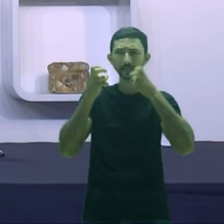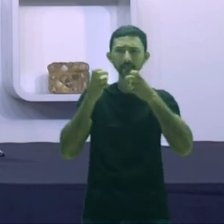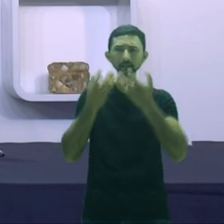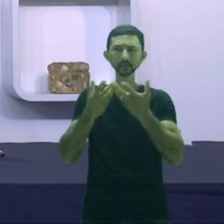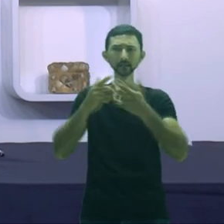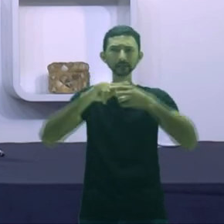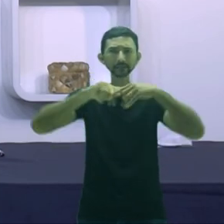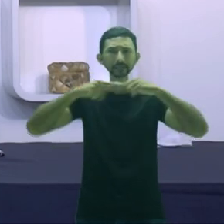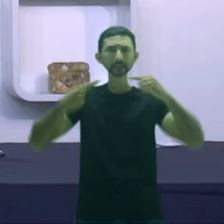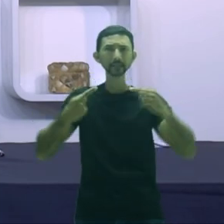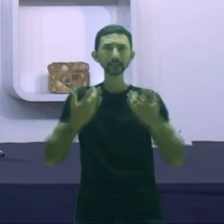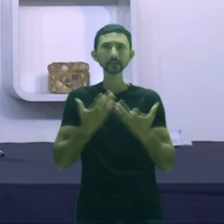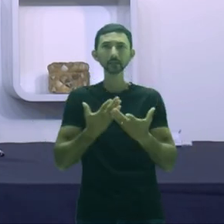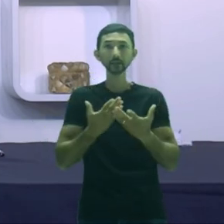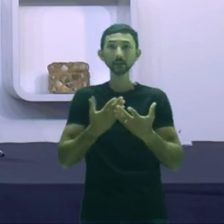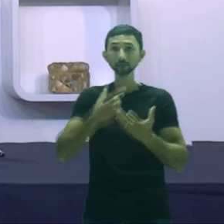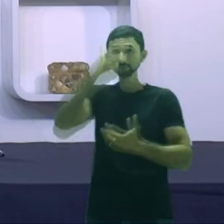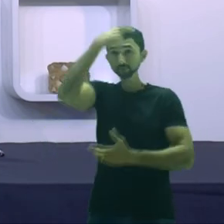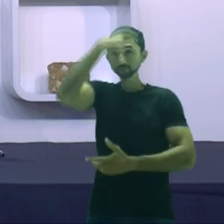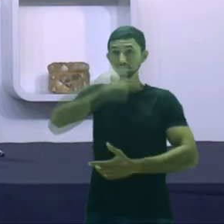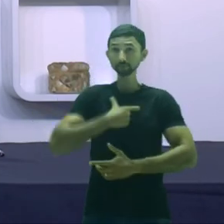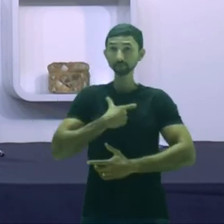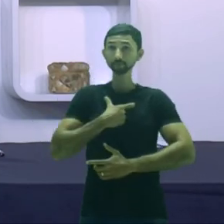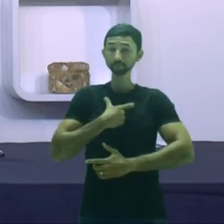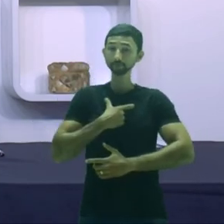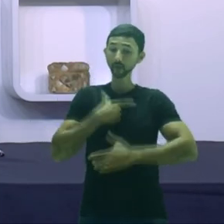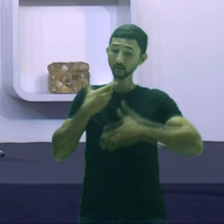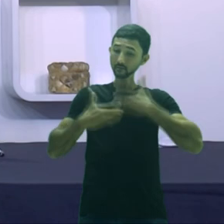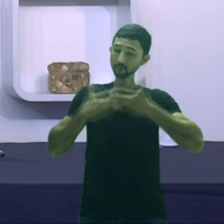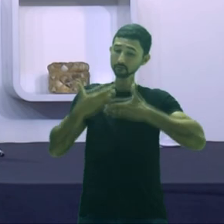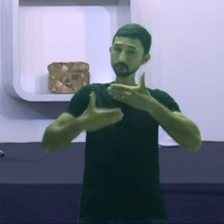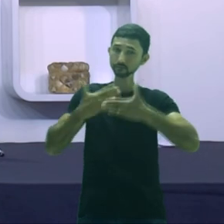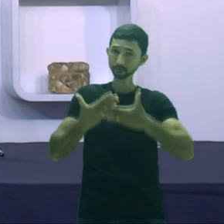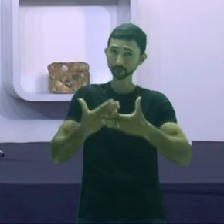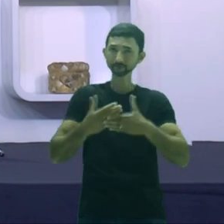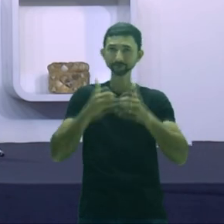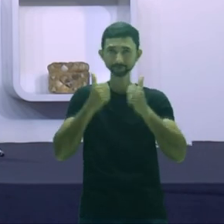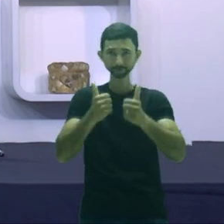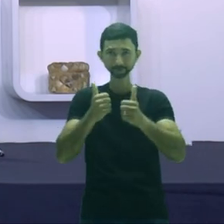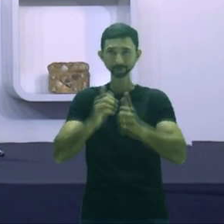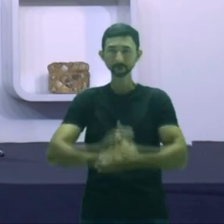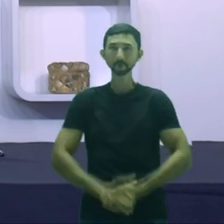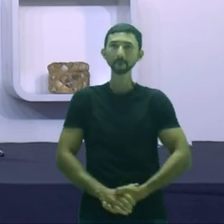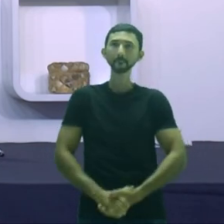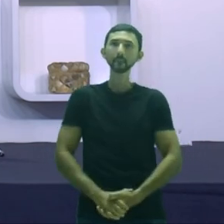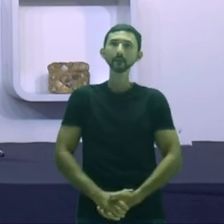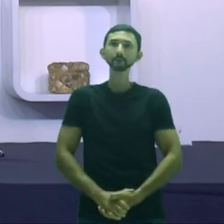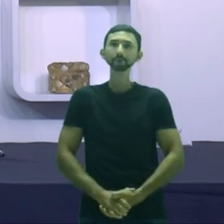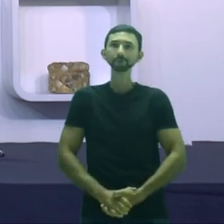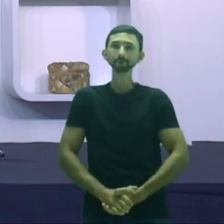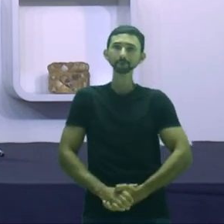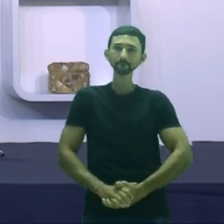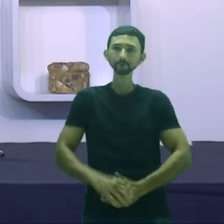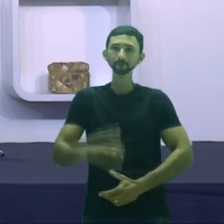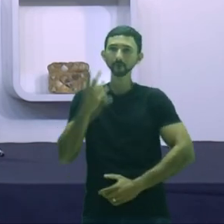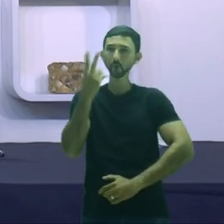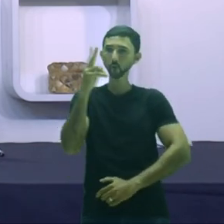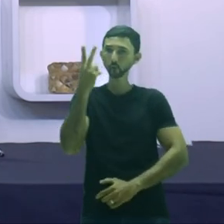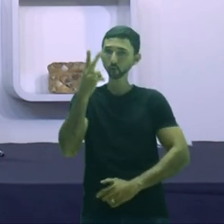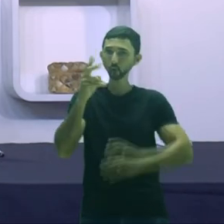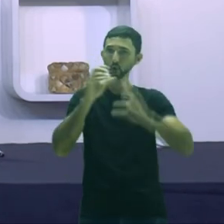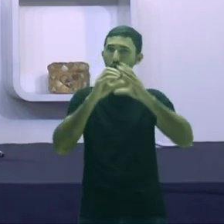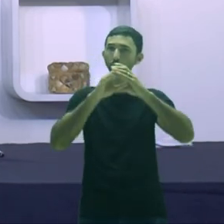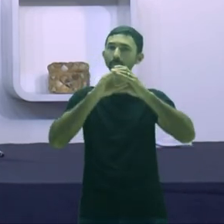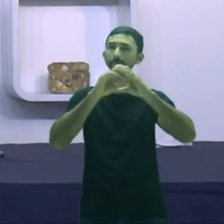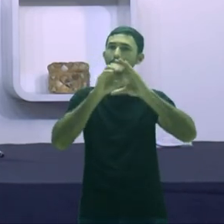genética. Ou seja, uma característica hereditária. Tudo bem, galerinha? Tranquilos? Tem dois conceitos que eu quero enfatizar